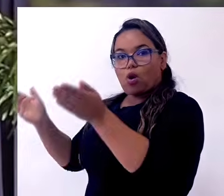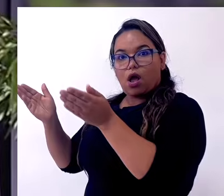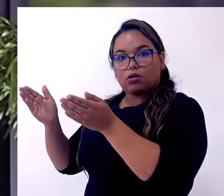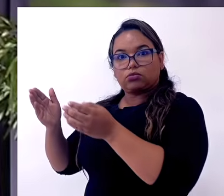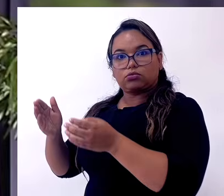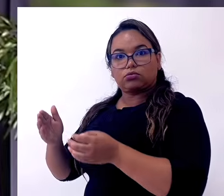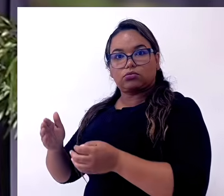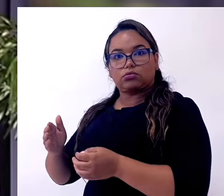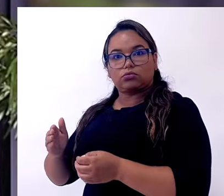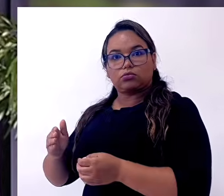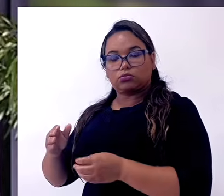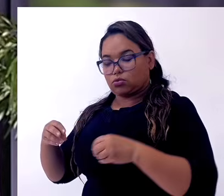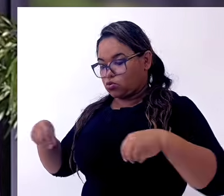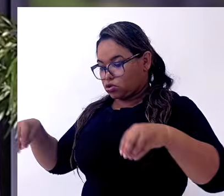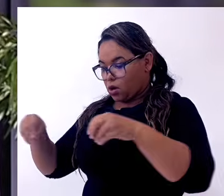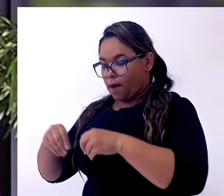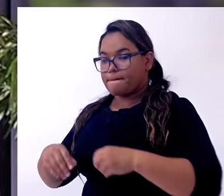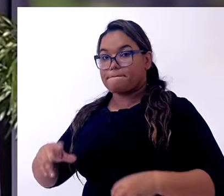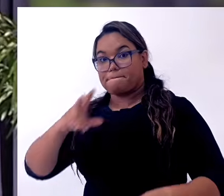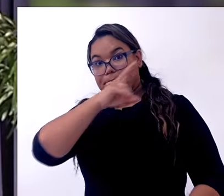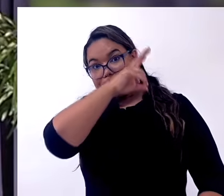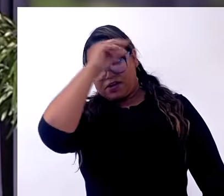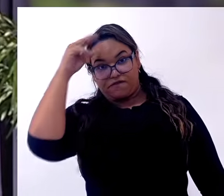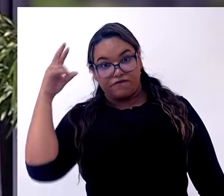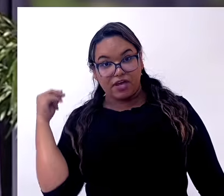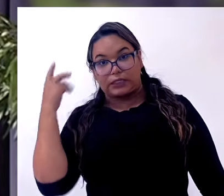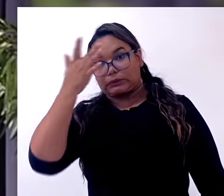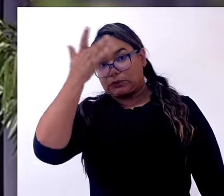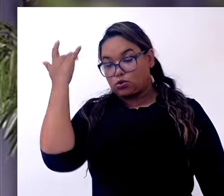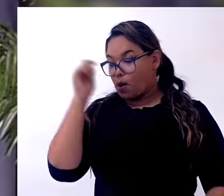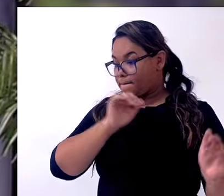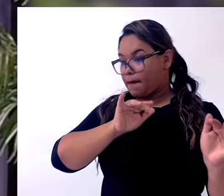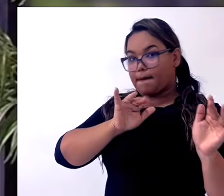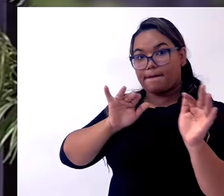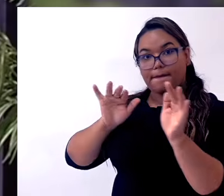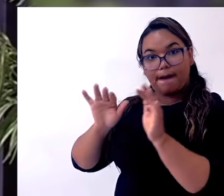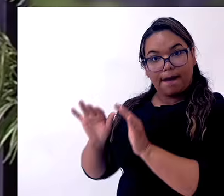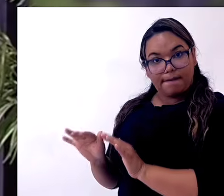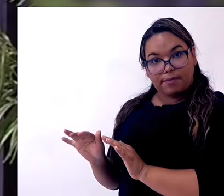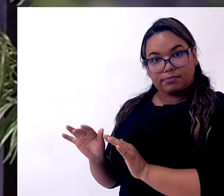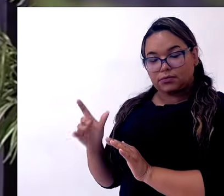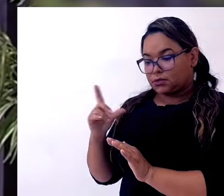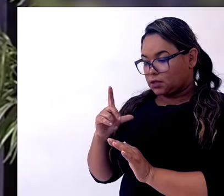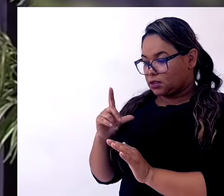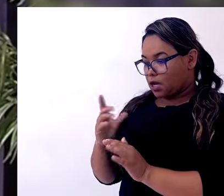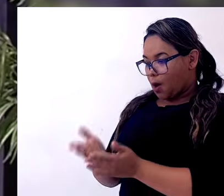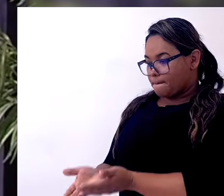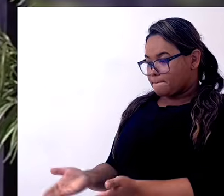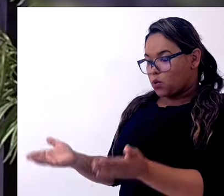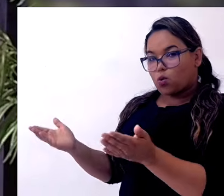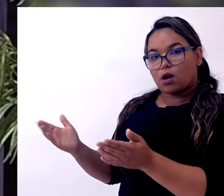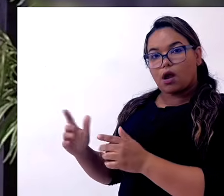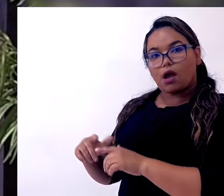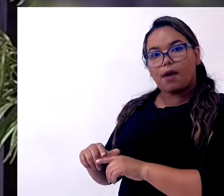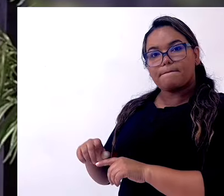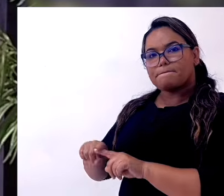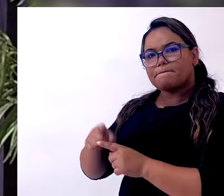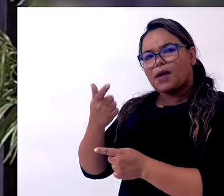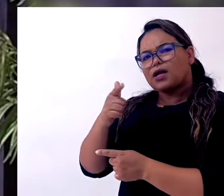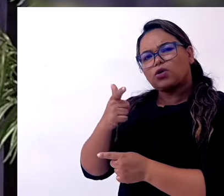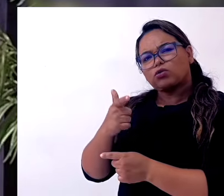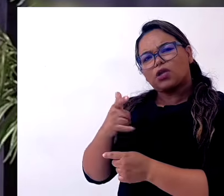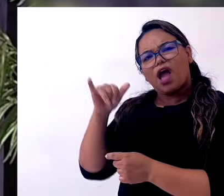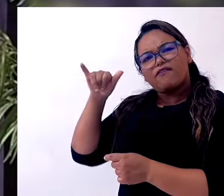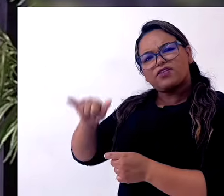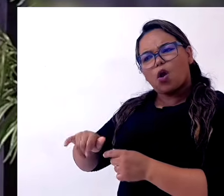bordo que foram vencidos por leais cidadãos. A parte interessante é que o avião